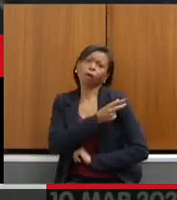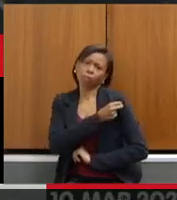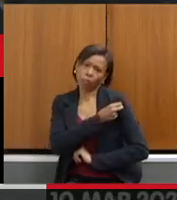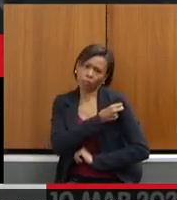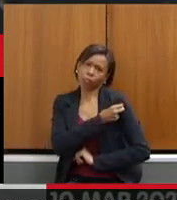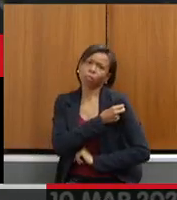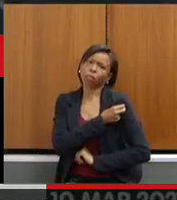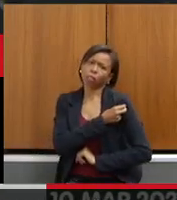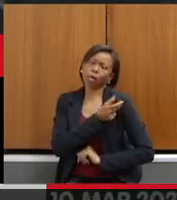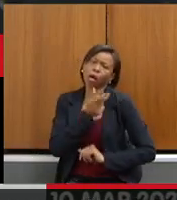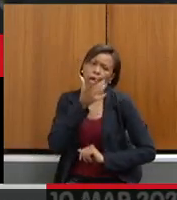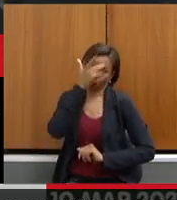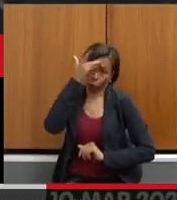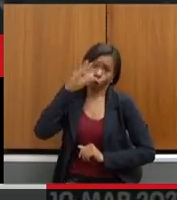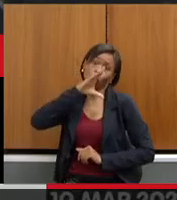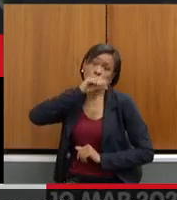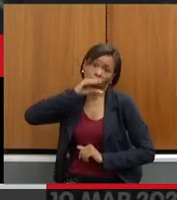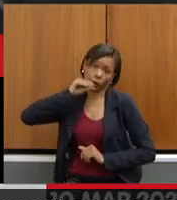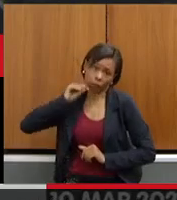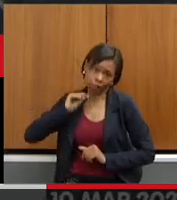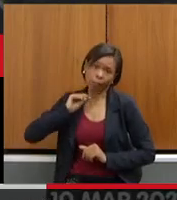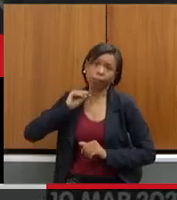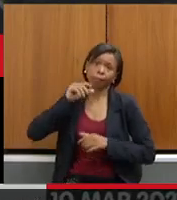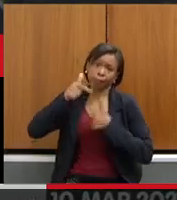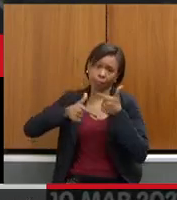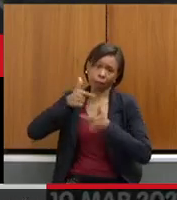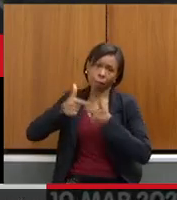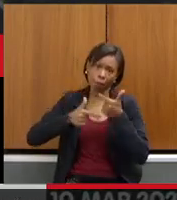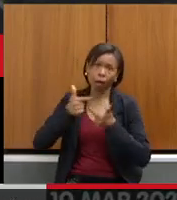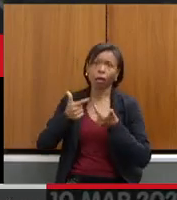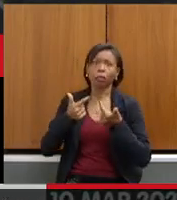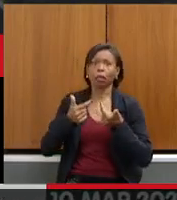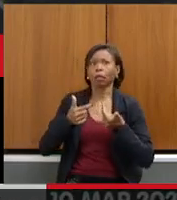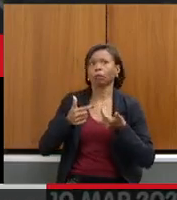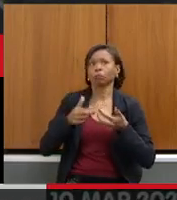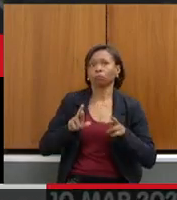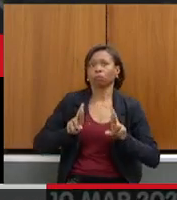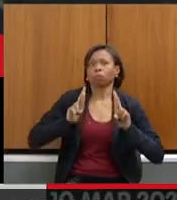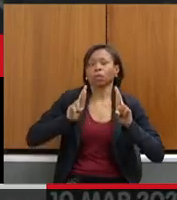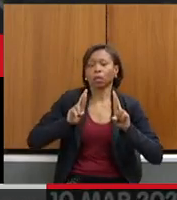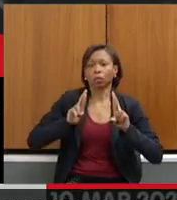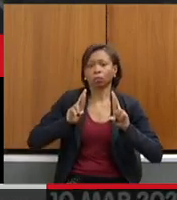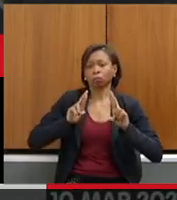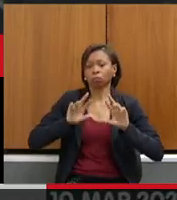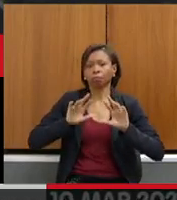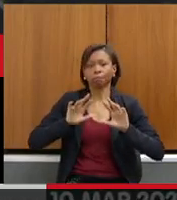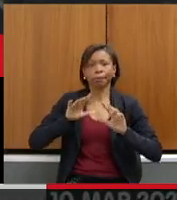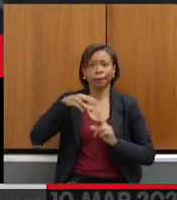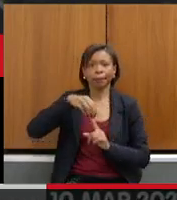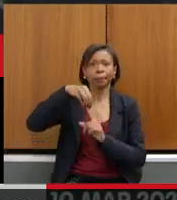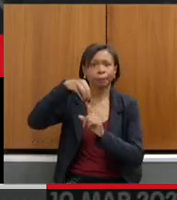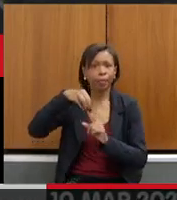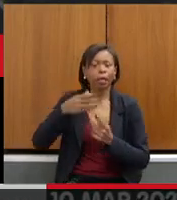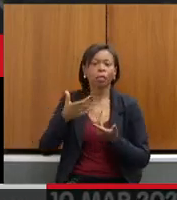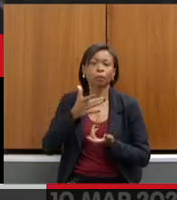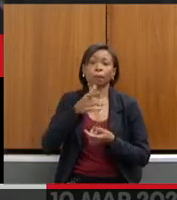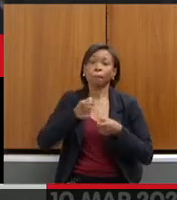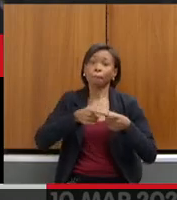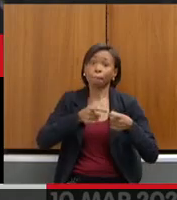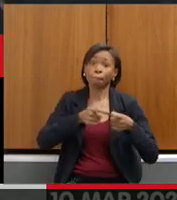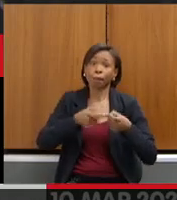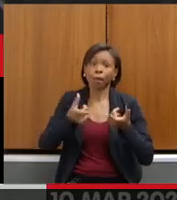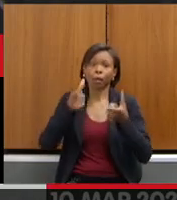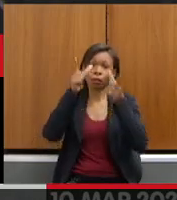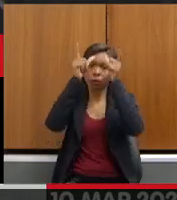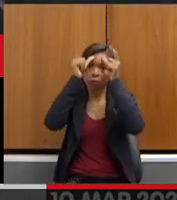linha de frente o mostrou que mais de 50 mil médicos mais de 30 mil enfermeiros e enfermeiras médicas